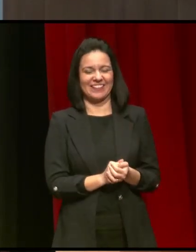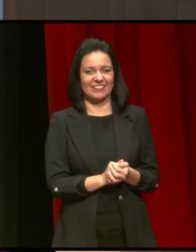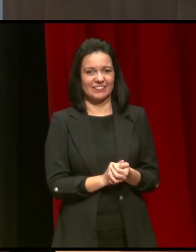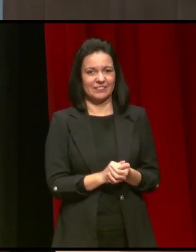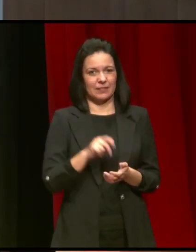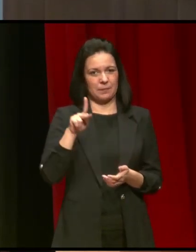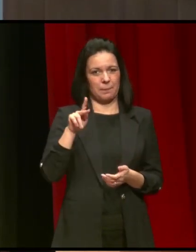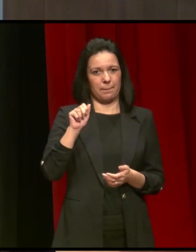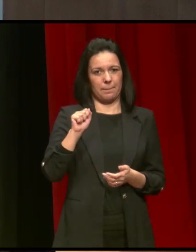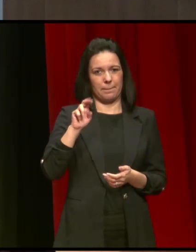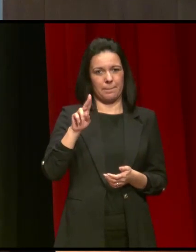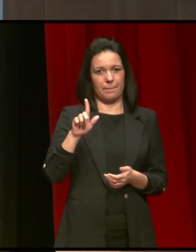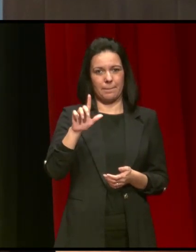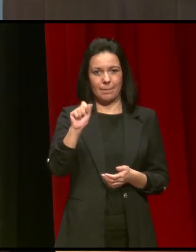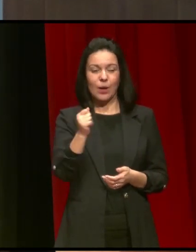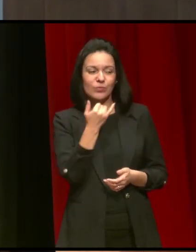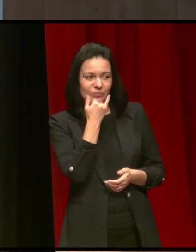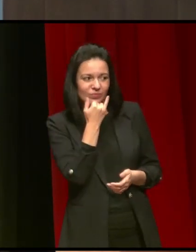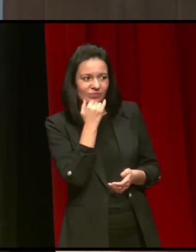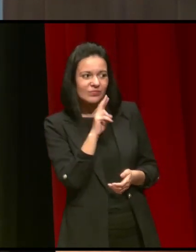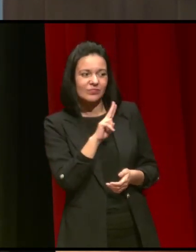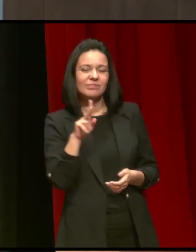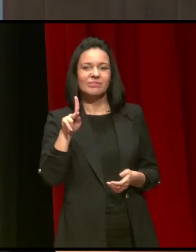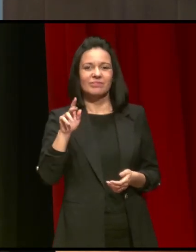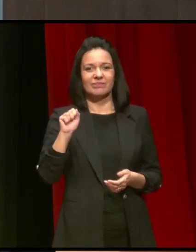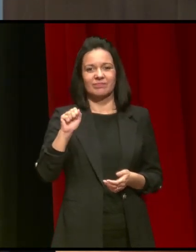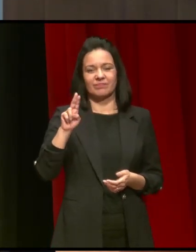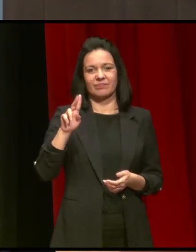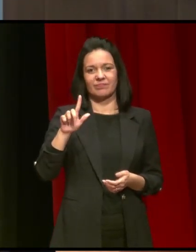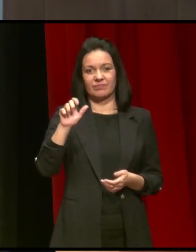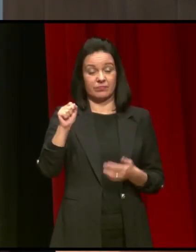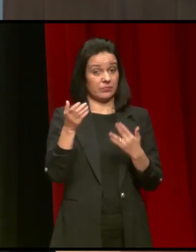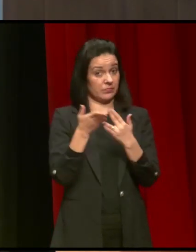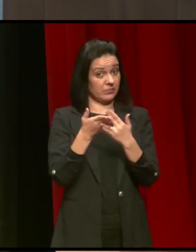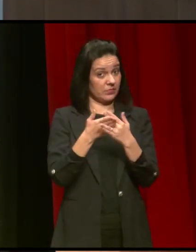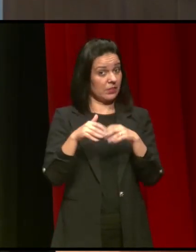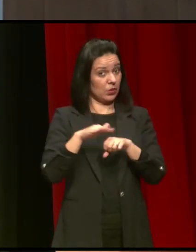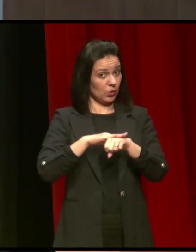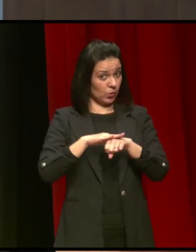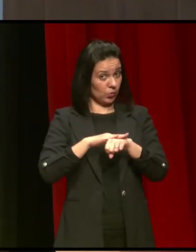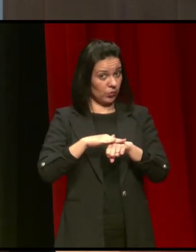A Paula, desculpe Paula, olha, ela está falando comigo no intervalo, ela falou assim: olha, o